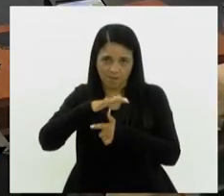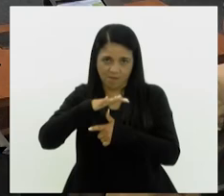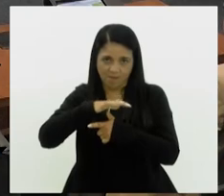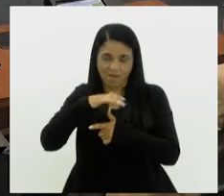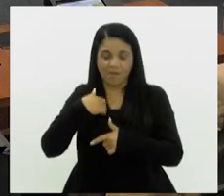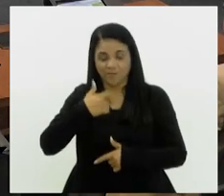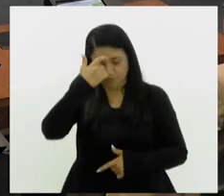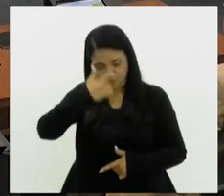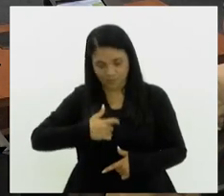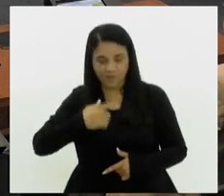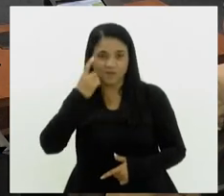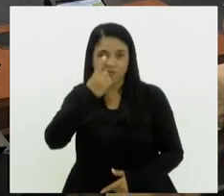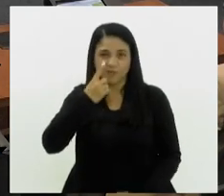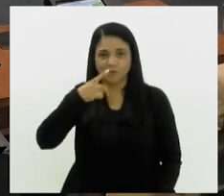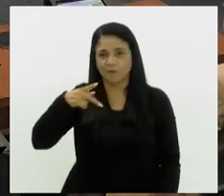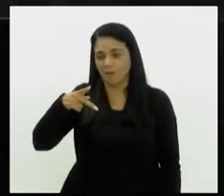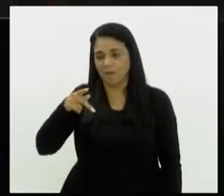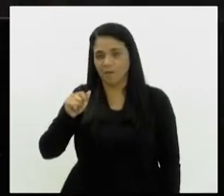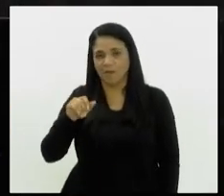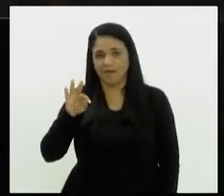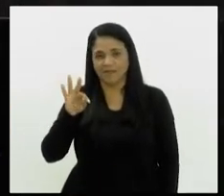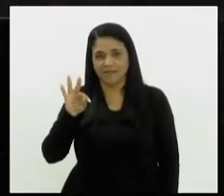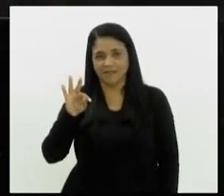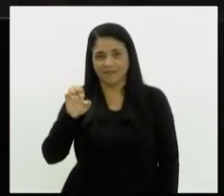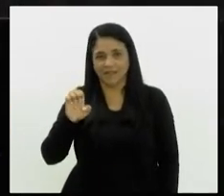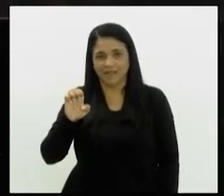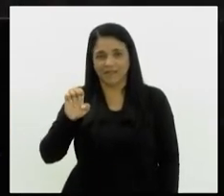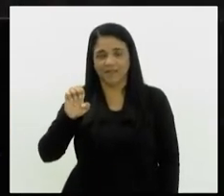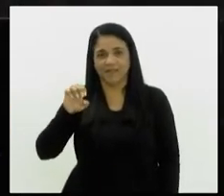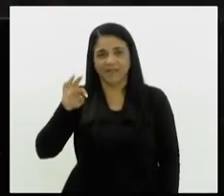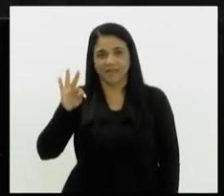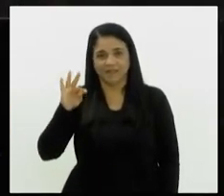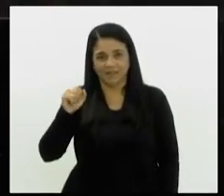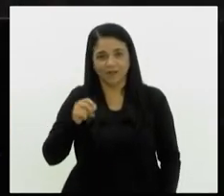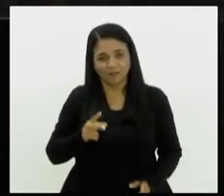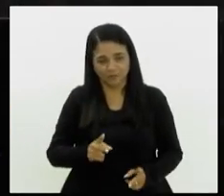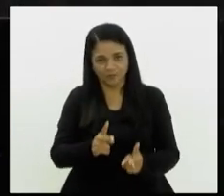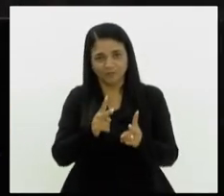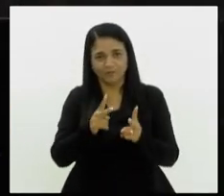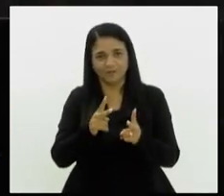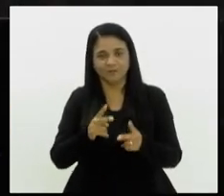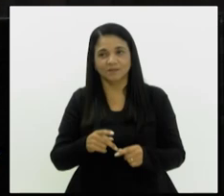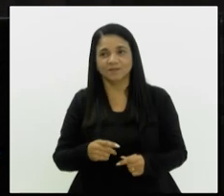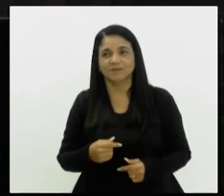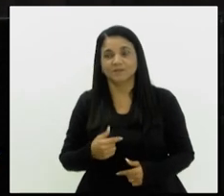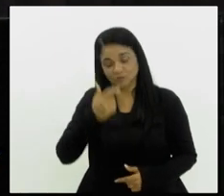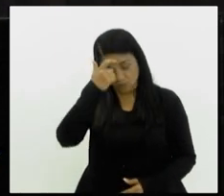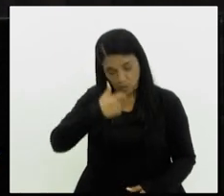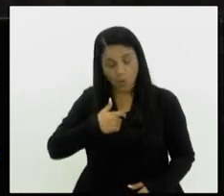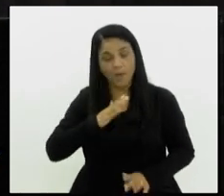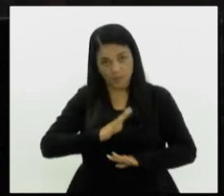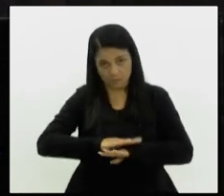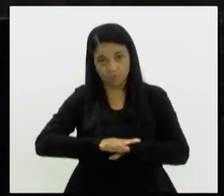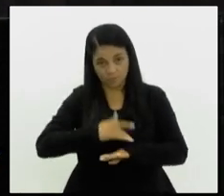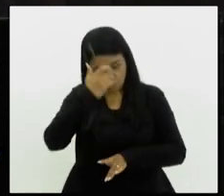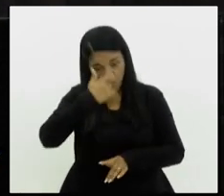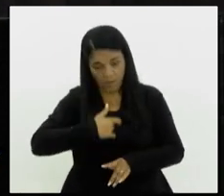O deputado Pateta não é o deputado Carlos Mink, não sou eu mesmo. O Pateta sou eu. Mas vamos lá.